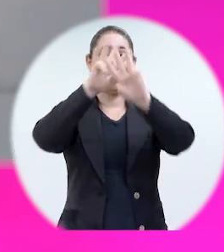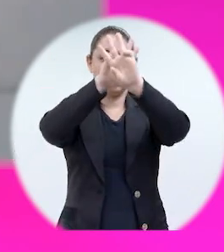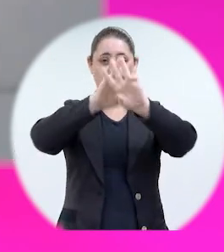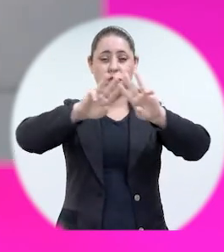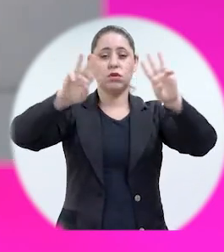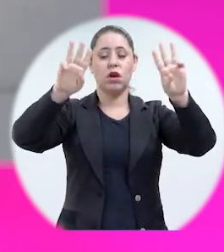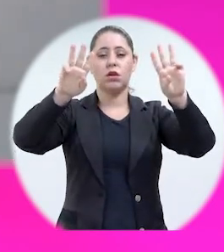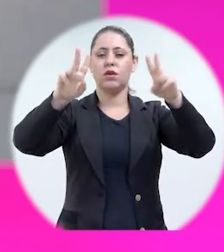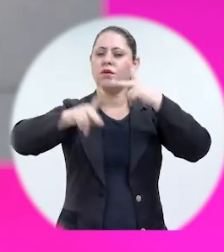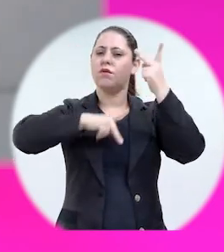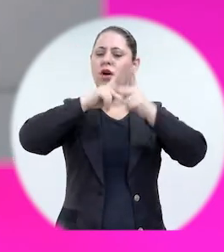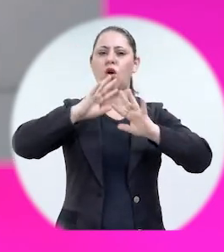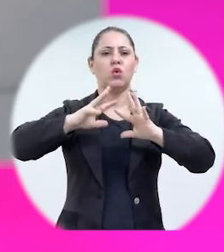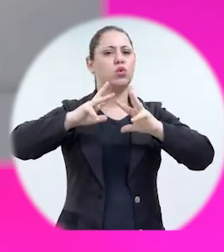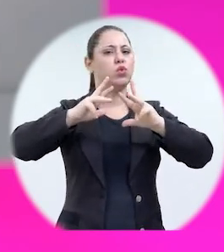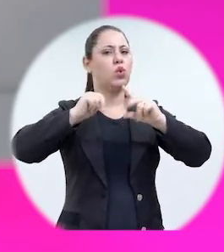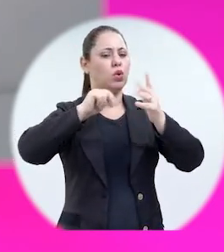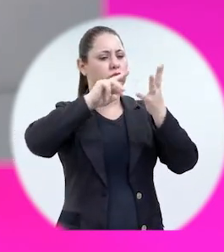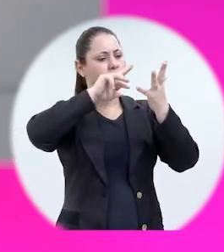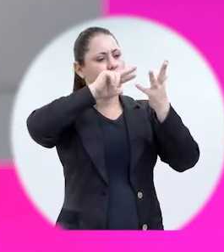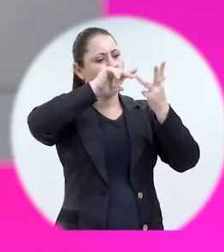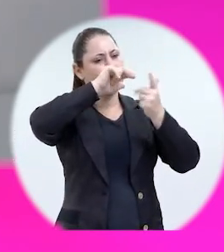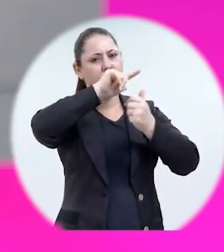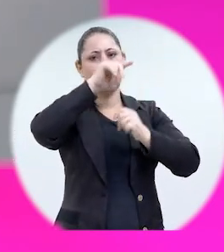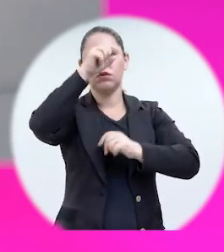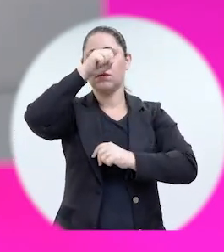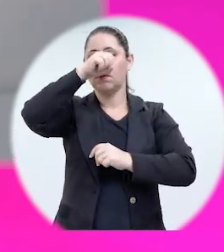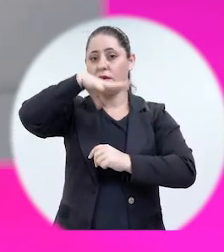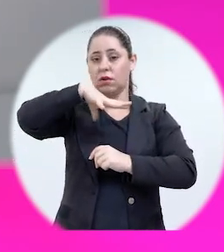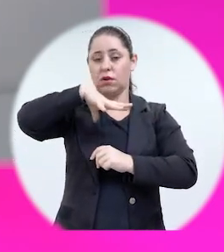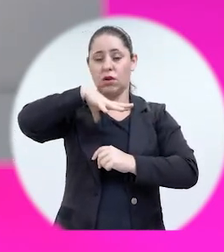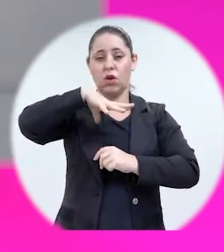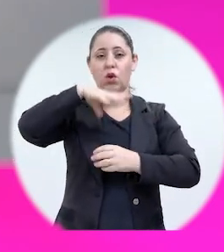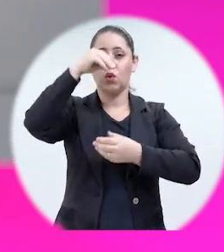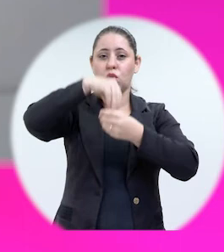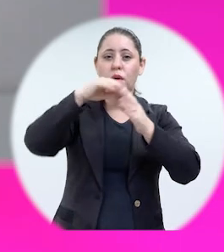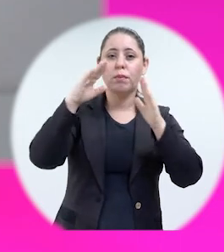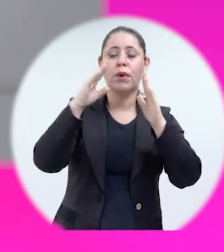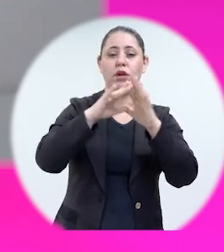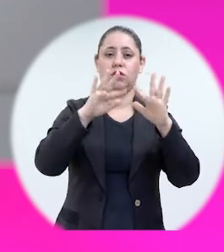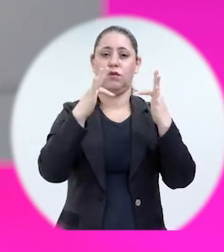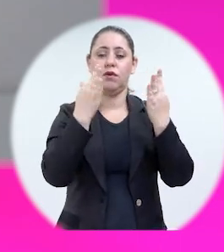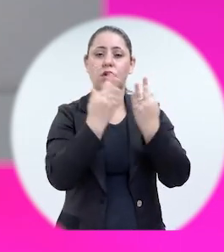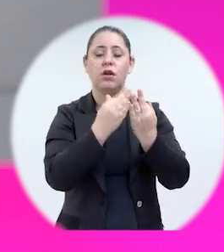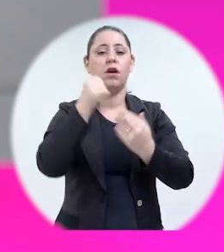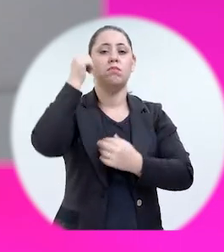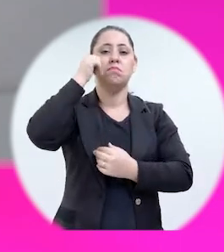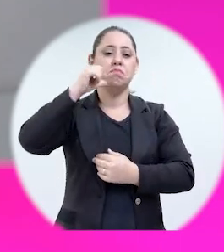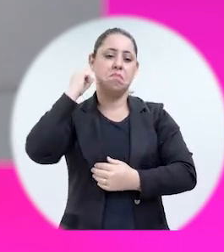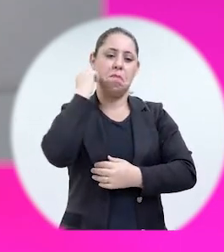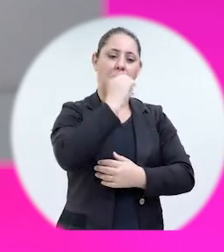www.nancicali.ms.gov.br. Nesse site, ele fala sobre todos os tipos de violência doméstica e familiar,